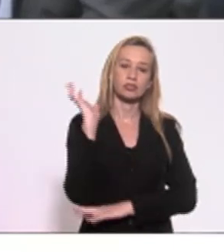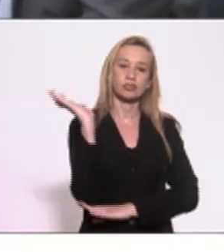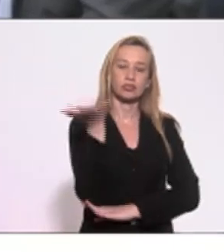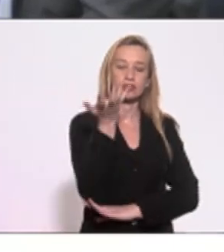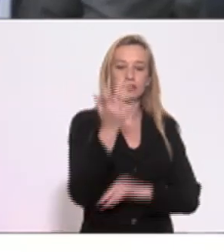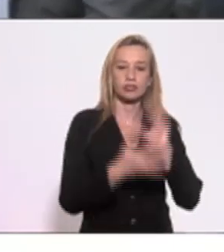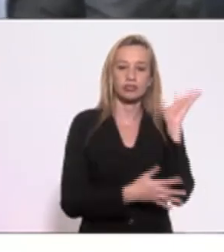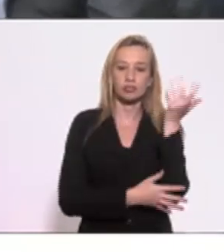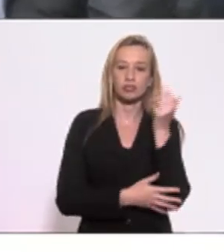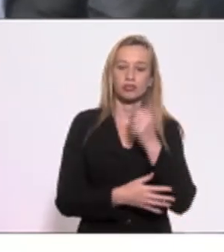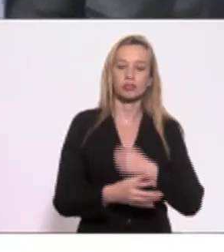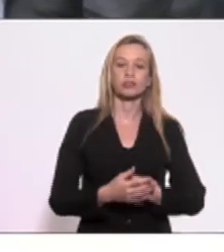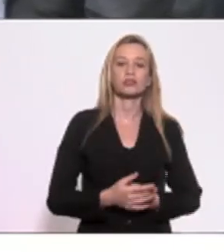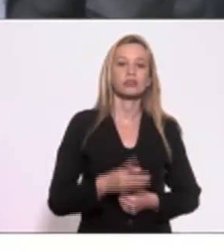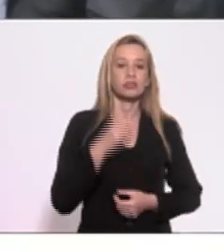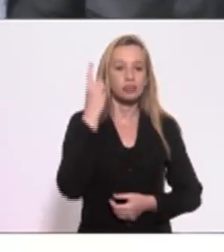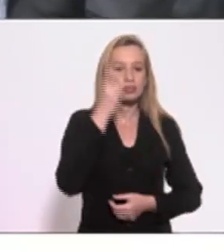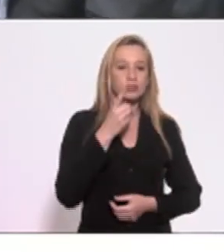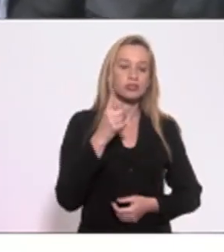Schmidt.